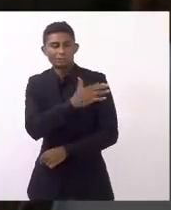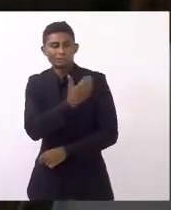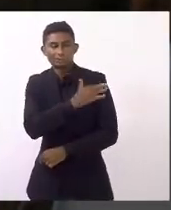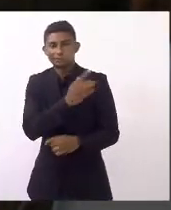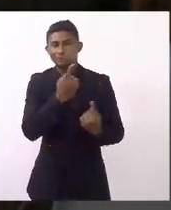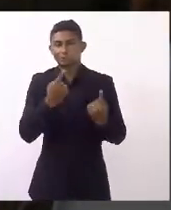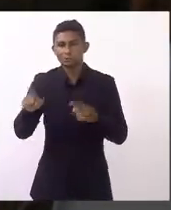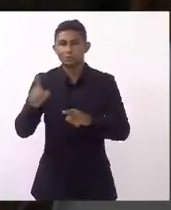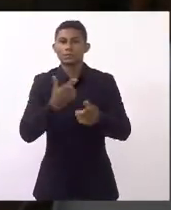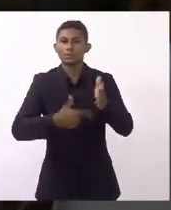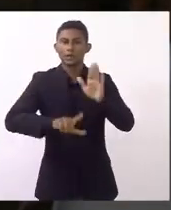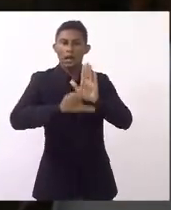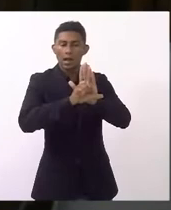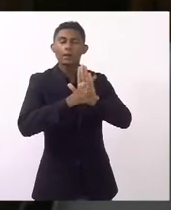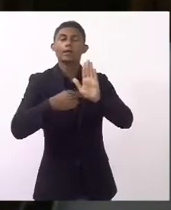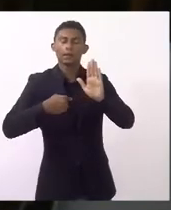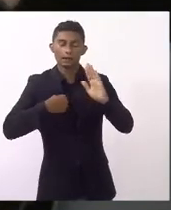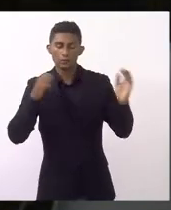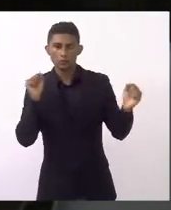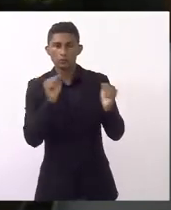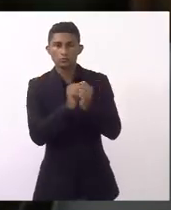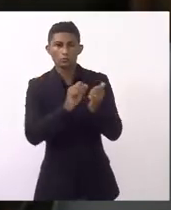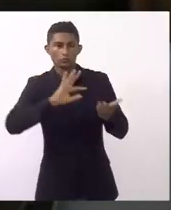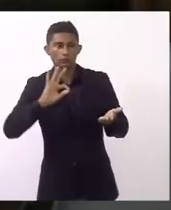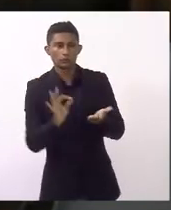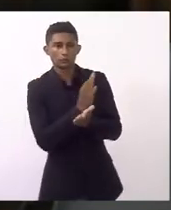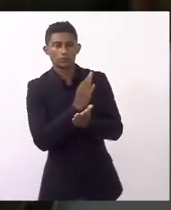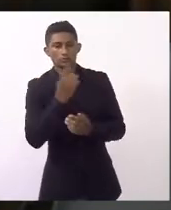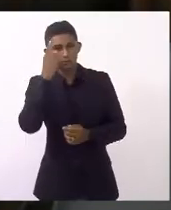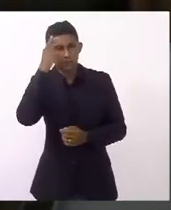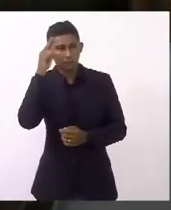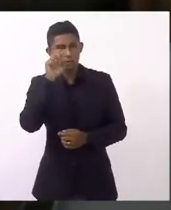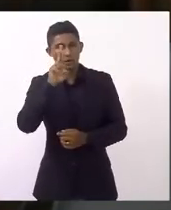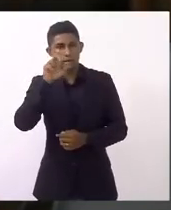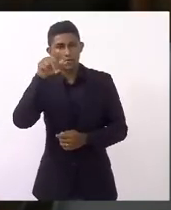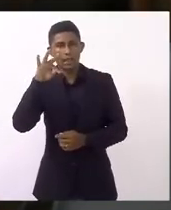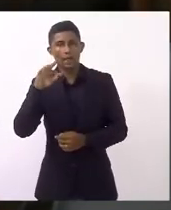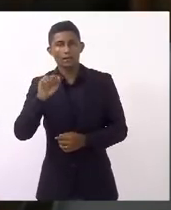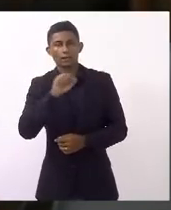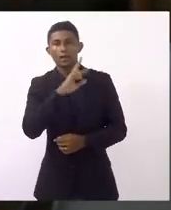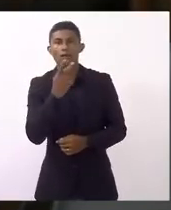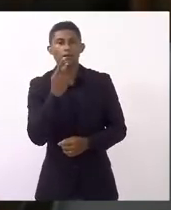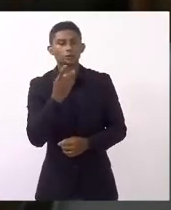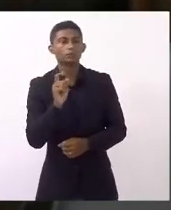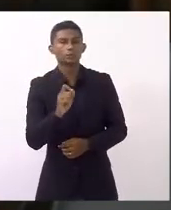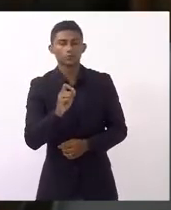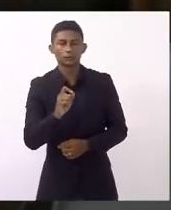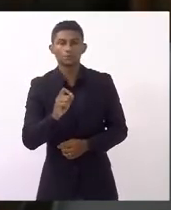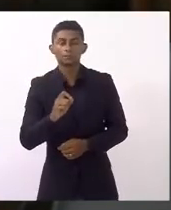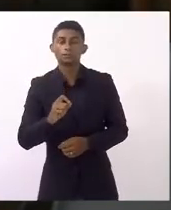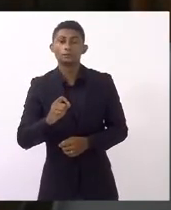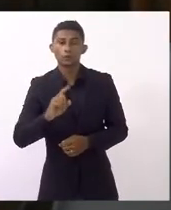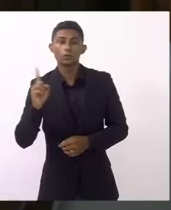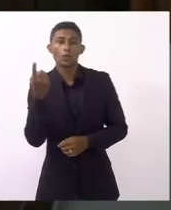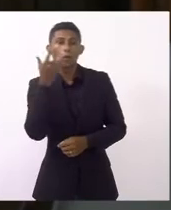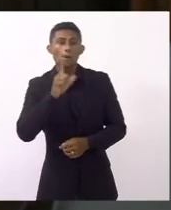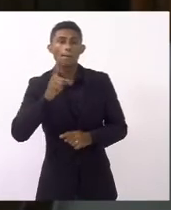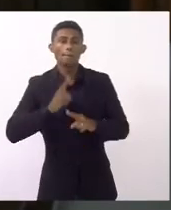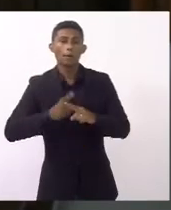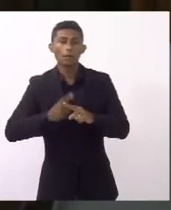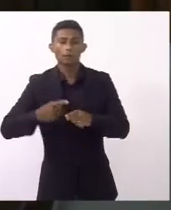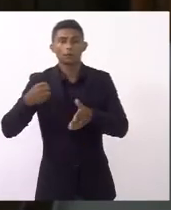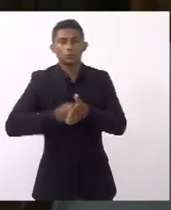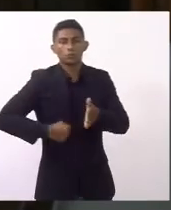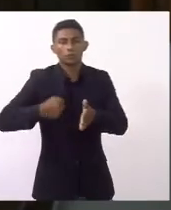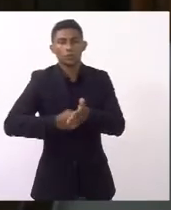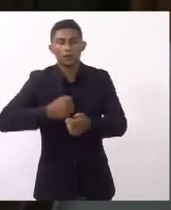lei que eu sou um dos autores como a Renata destacou aqui no início foi fruto dessa luta contra